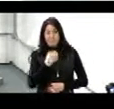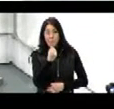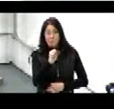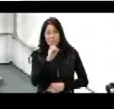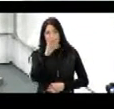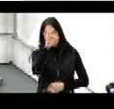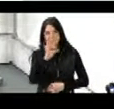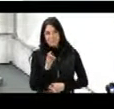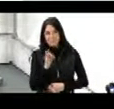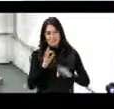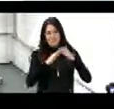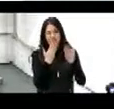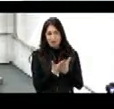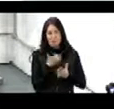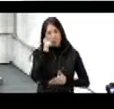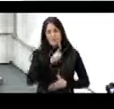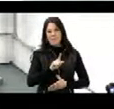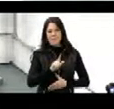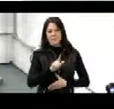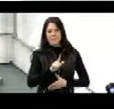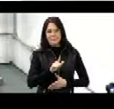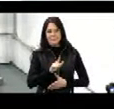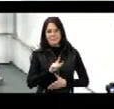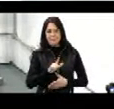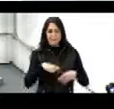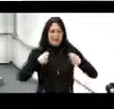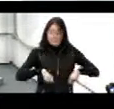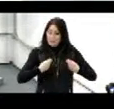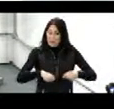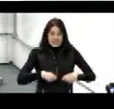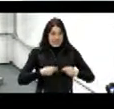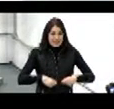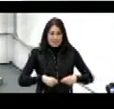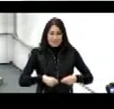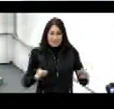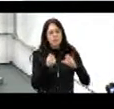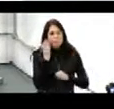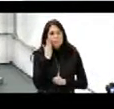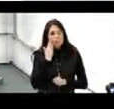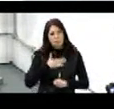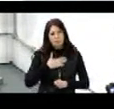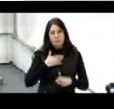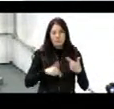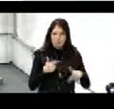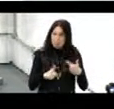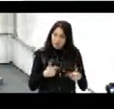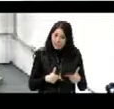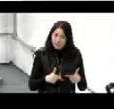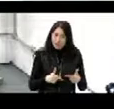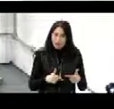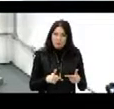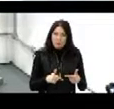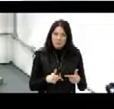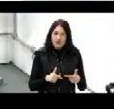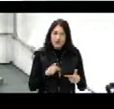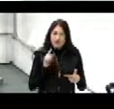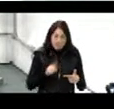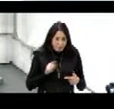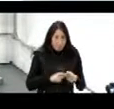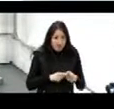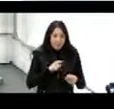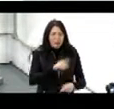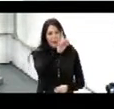implantada. E nós precisamos concluir essa implantação. É porque é